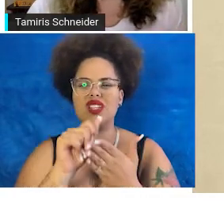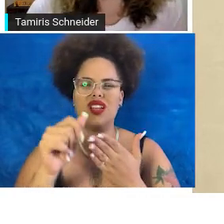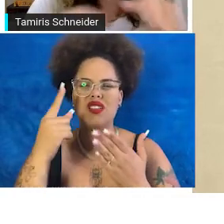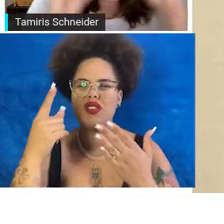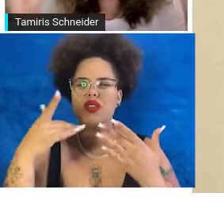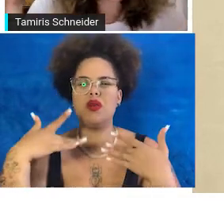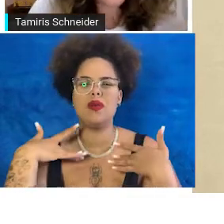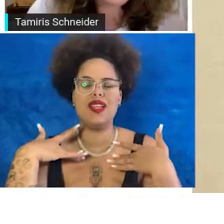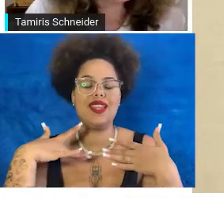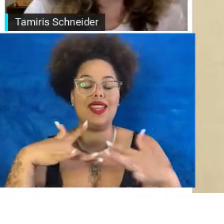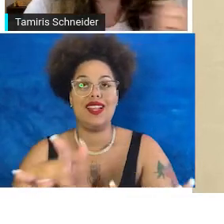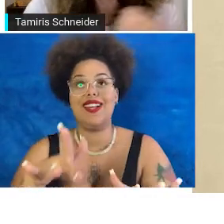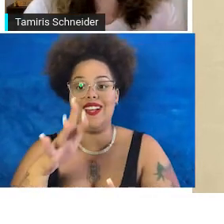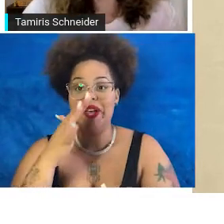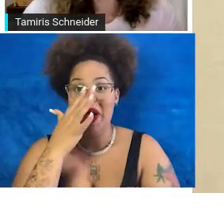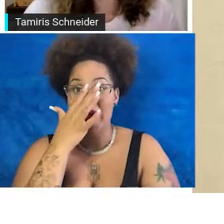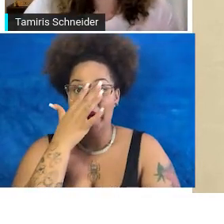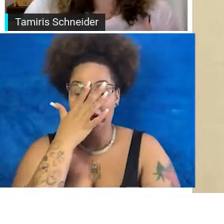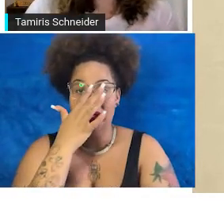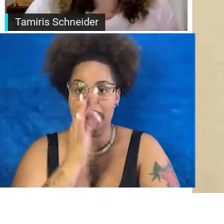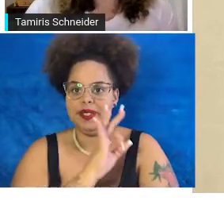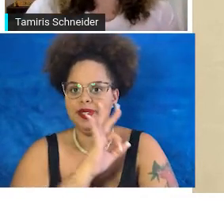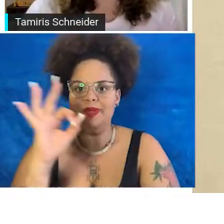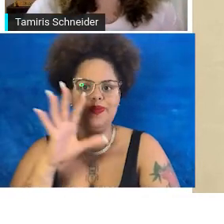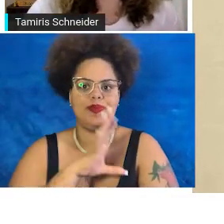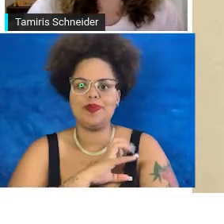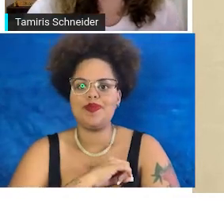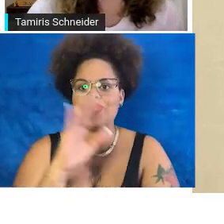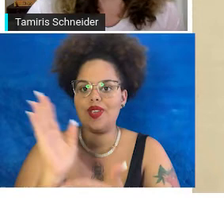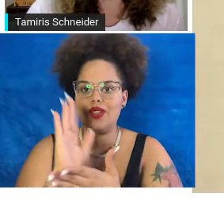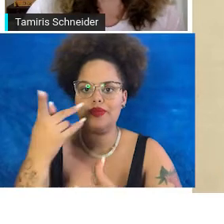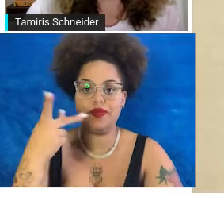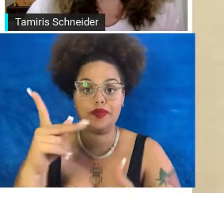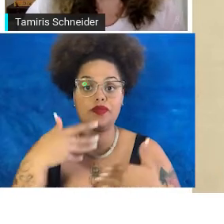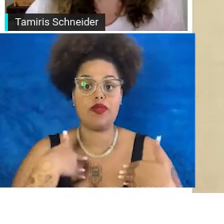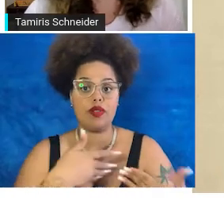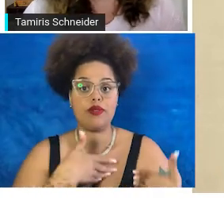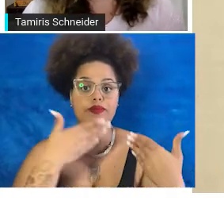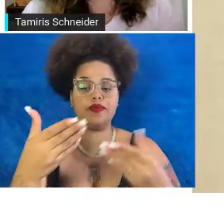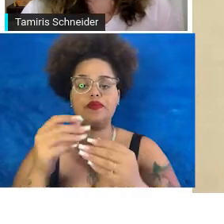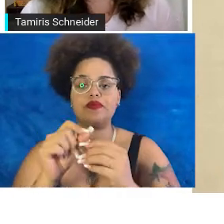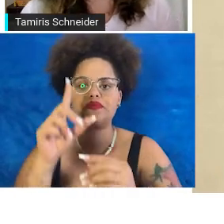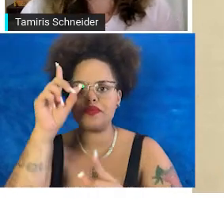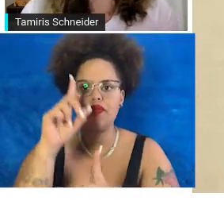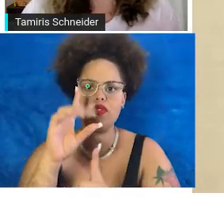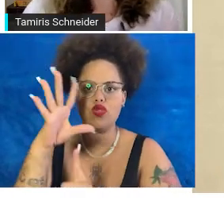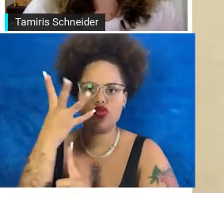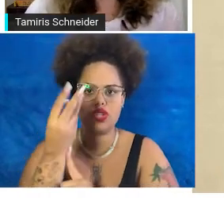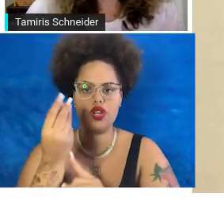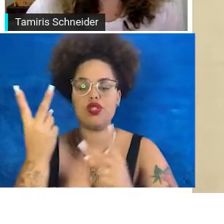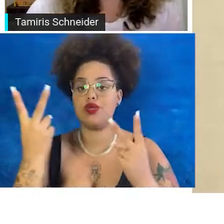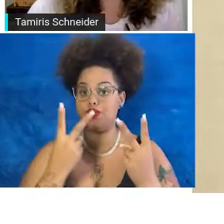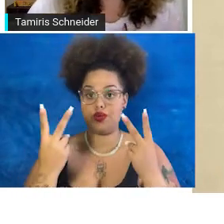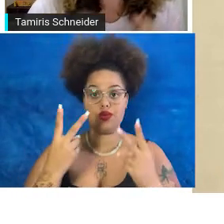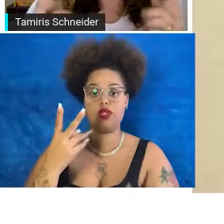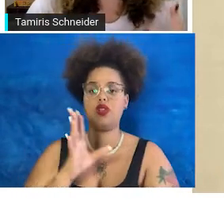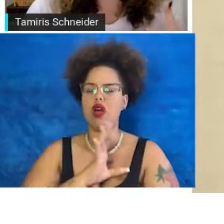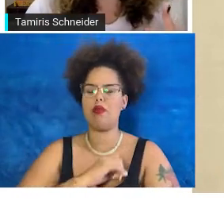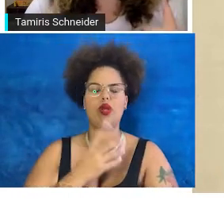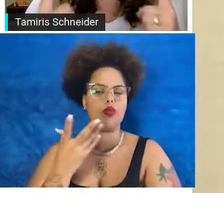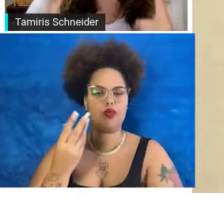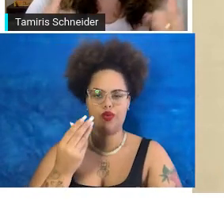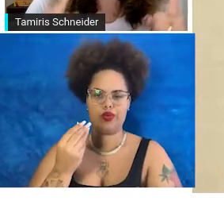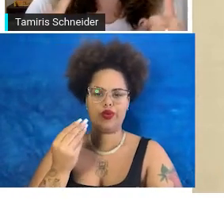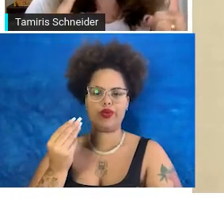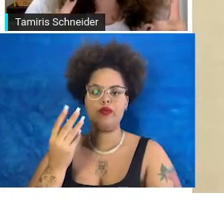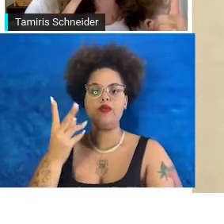delicadeza terrível, assim, maravilhosa, e adoro os filmes dele. Fui convidada para fazer a direção de arte dos dois, e eu amei muito. E são